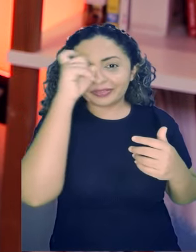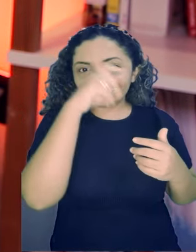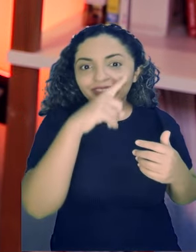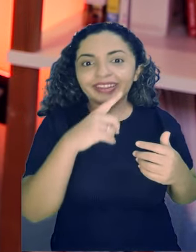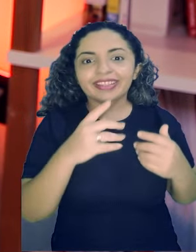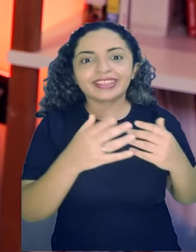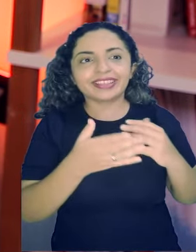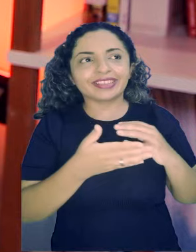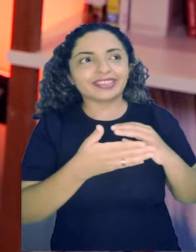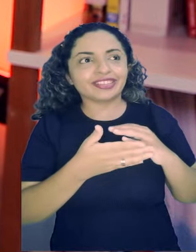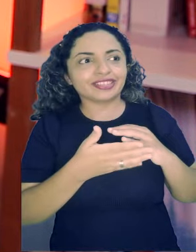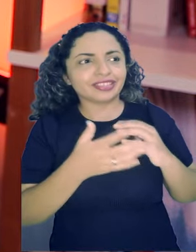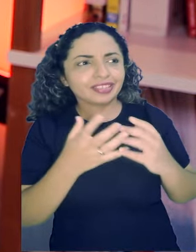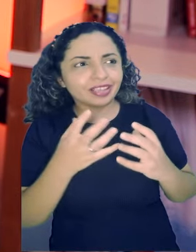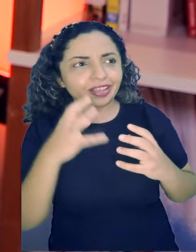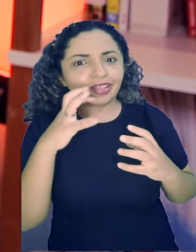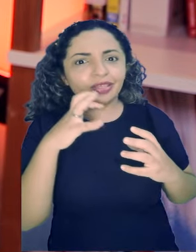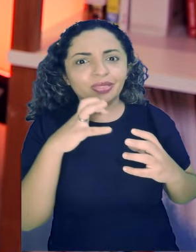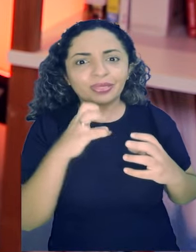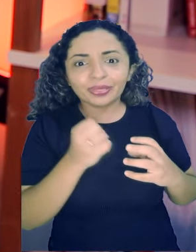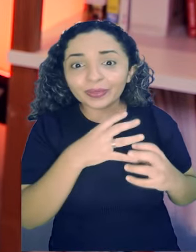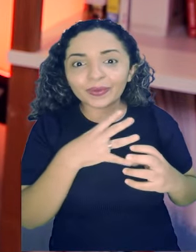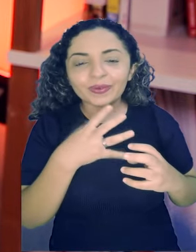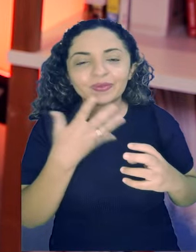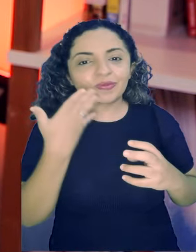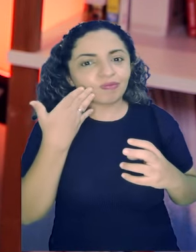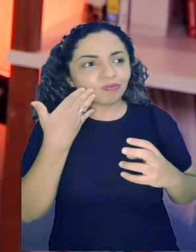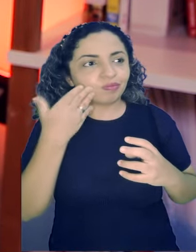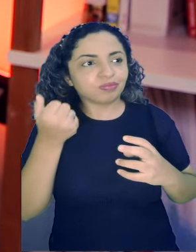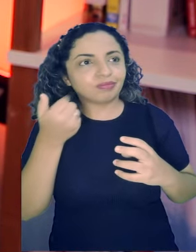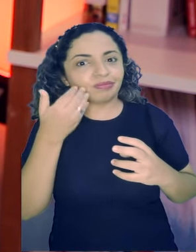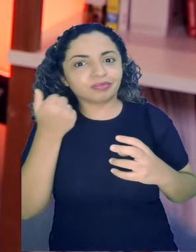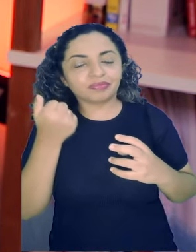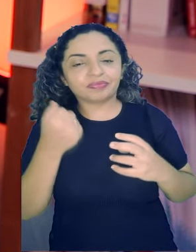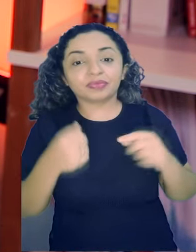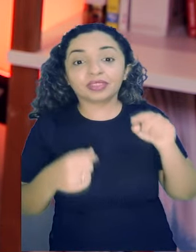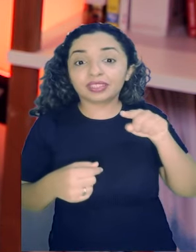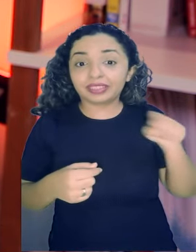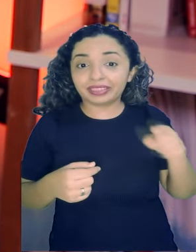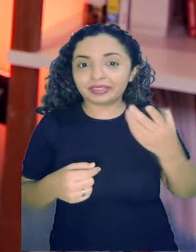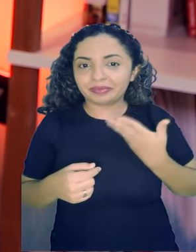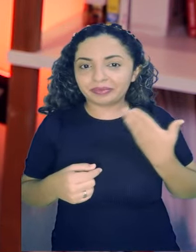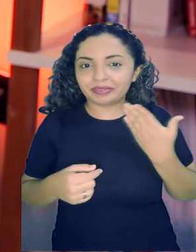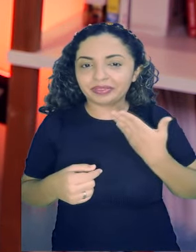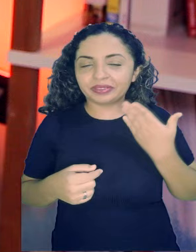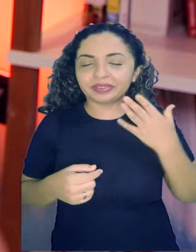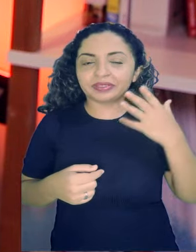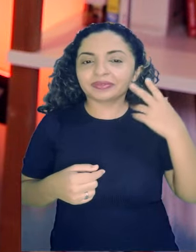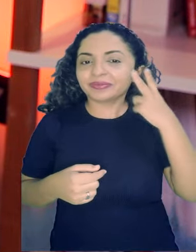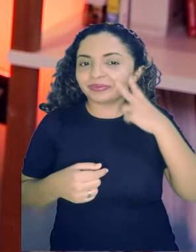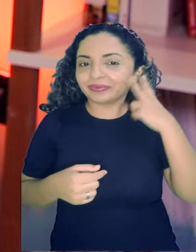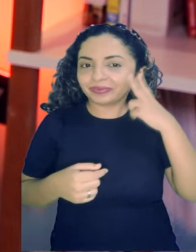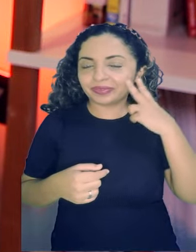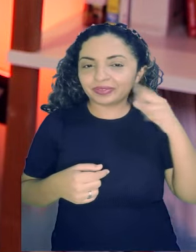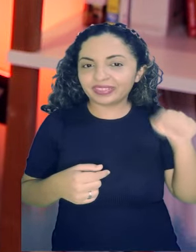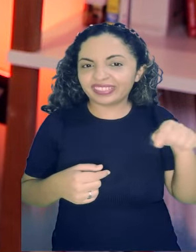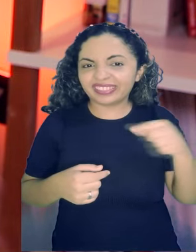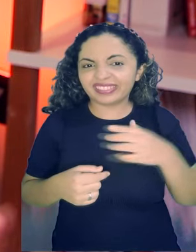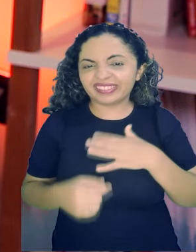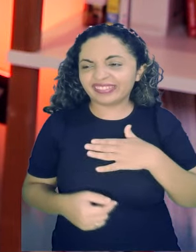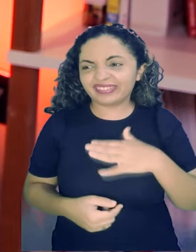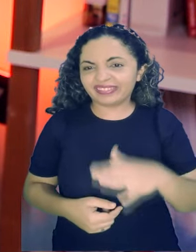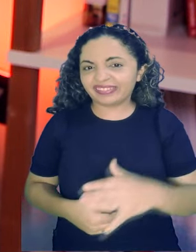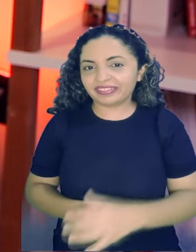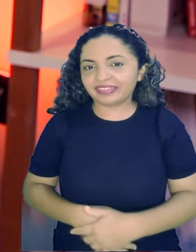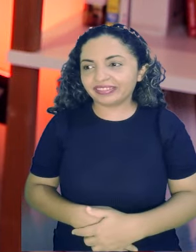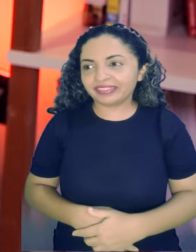nossos preconceitos para aprender algo novo. É engraçado que o Richard, que produz vinho e não conhece nada de história em quadrinhos, ele não